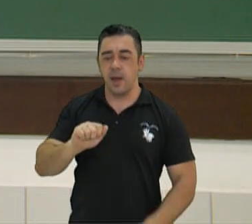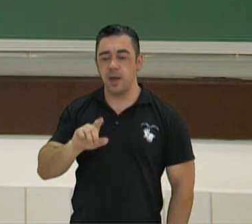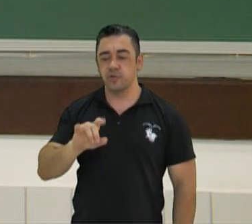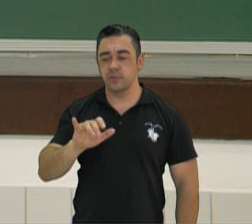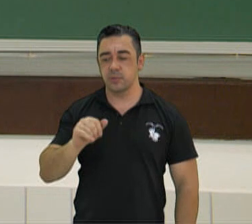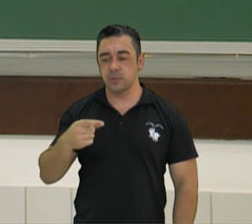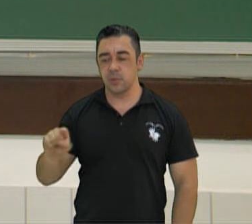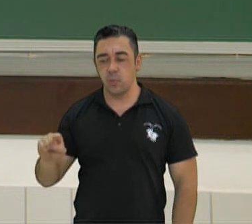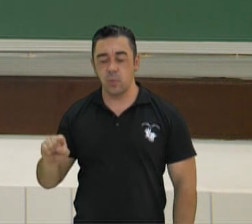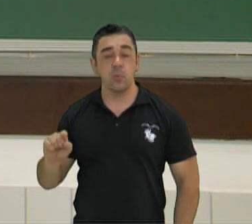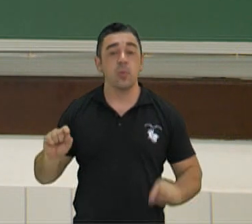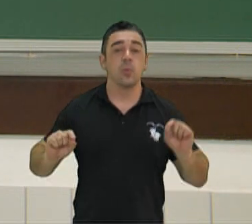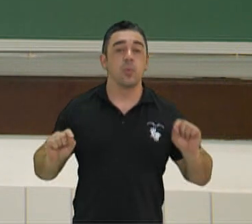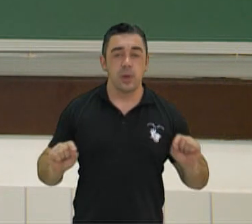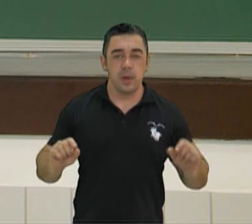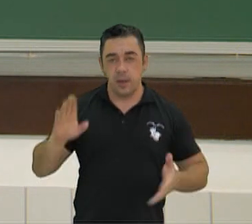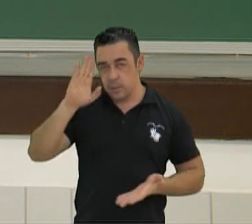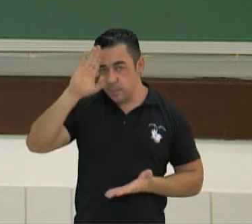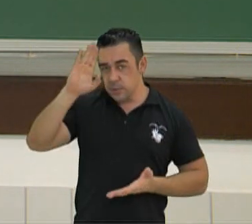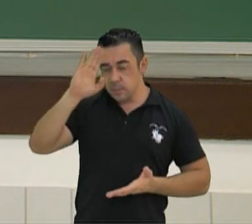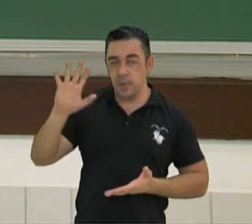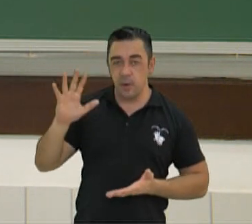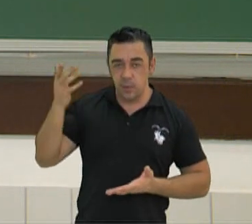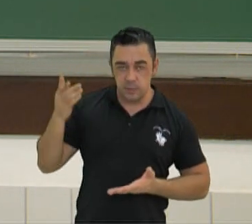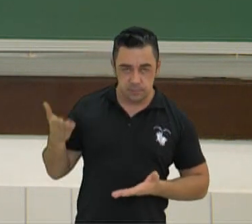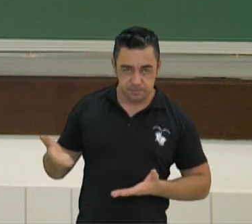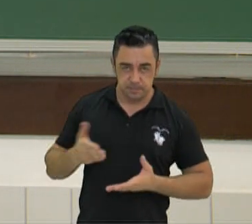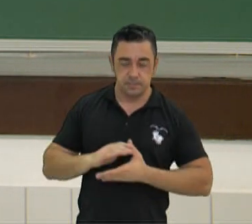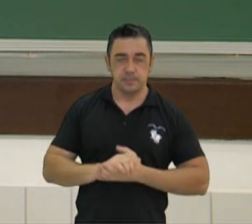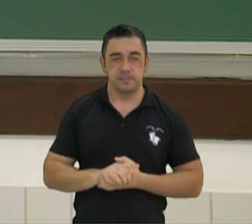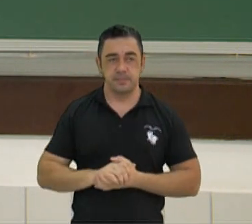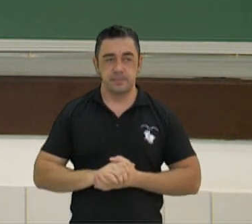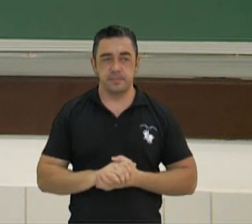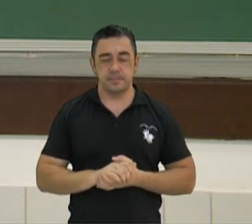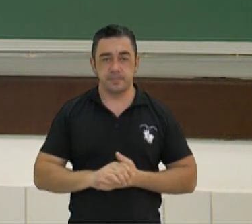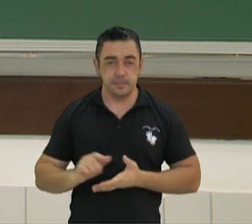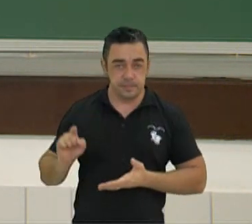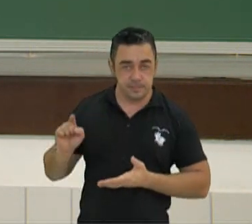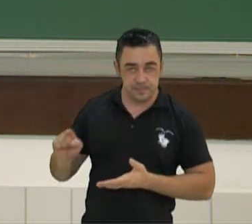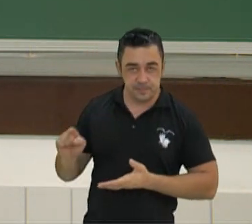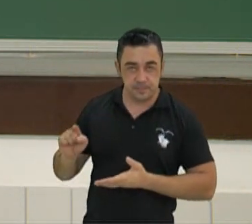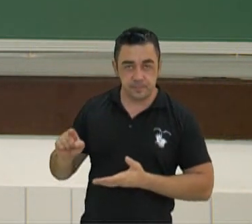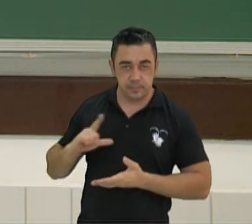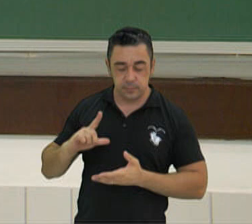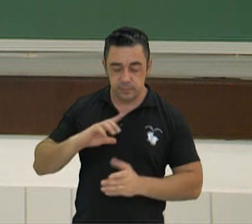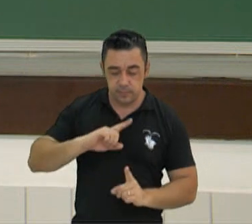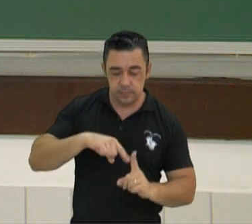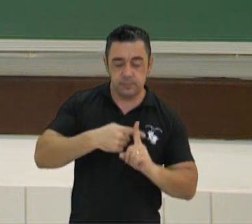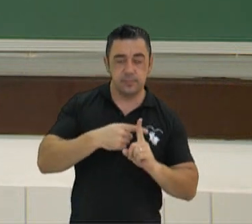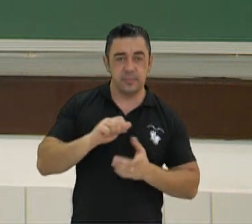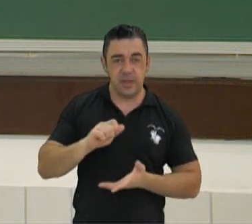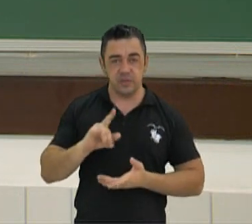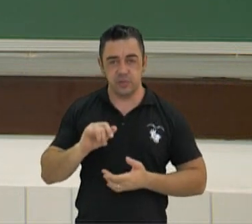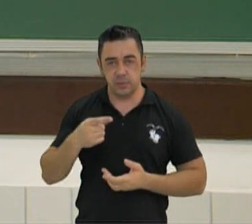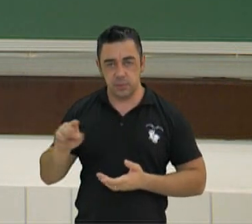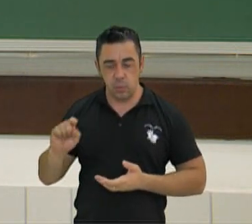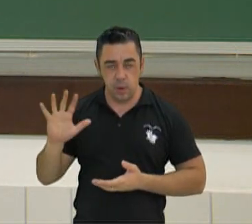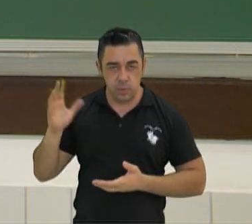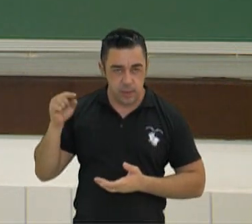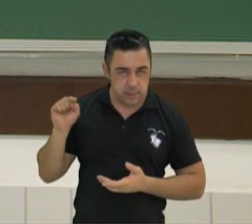reação de adição e quais são as principais reações. Para que uma reação de adição ocorra,